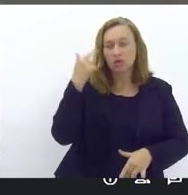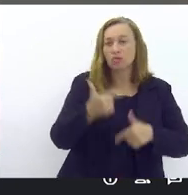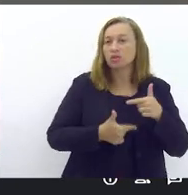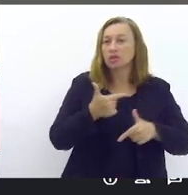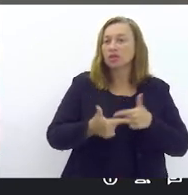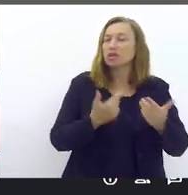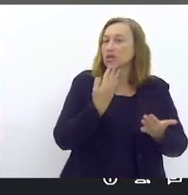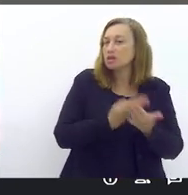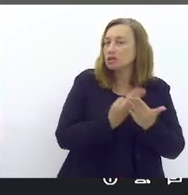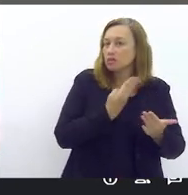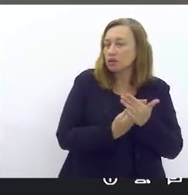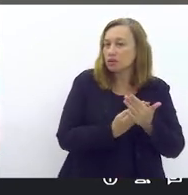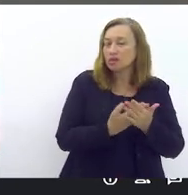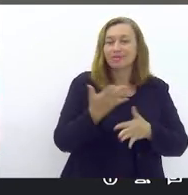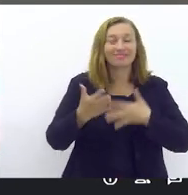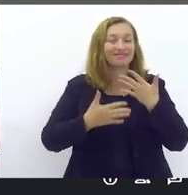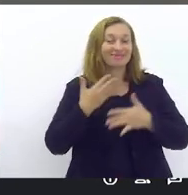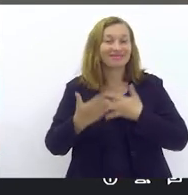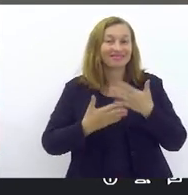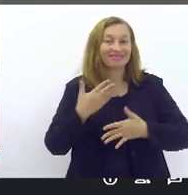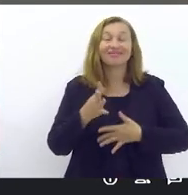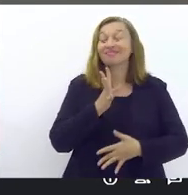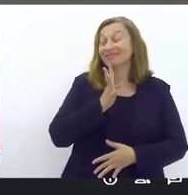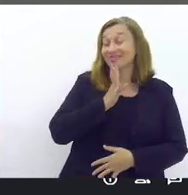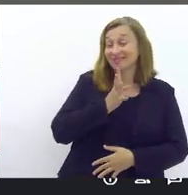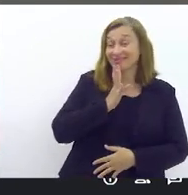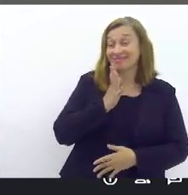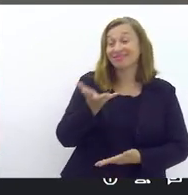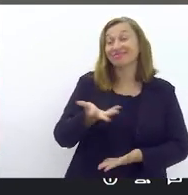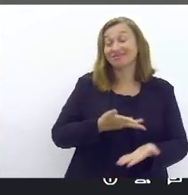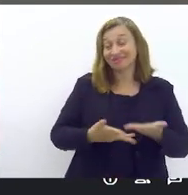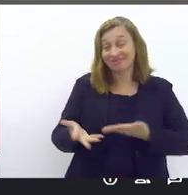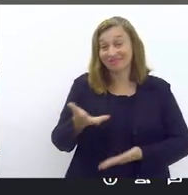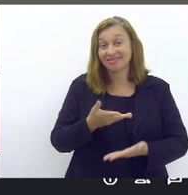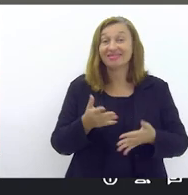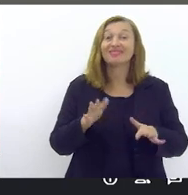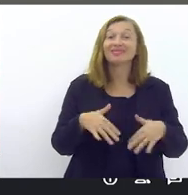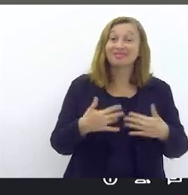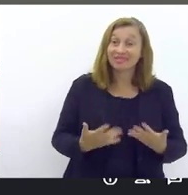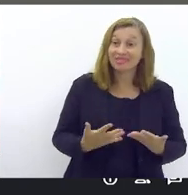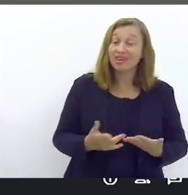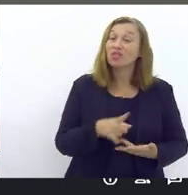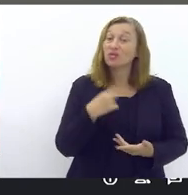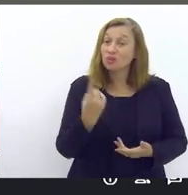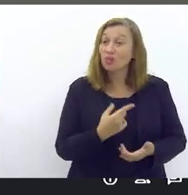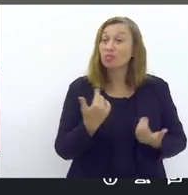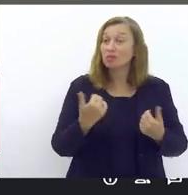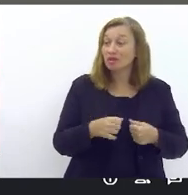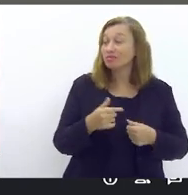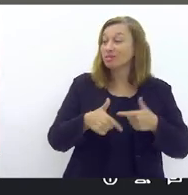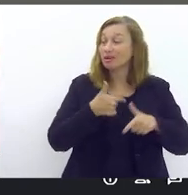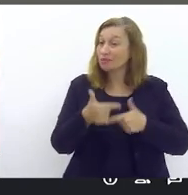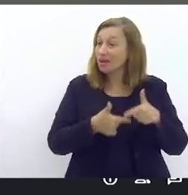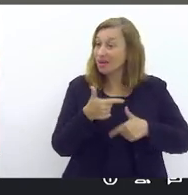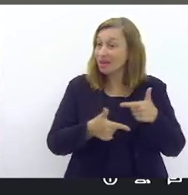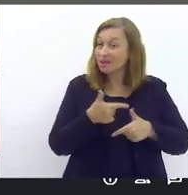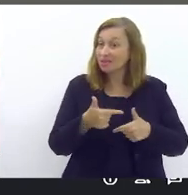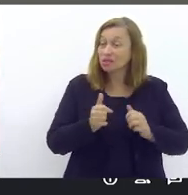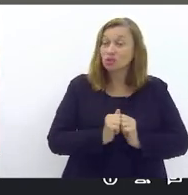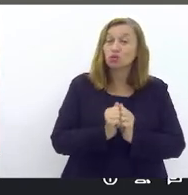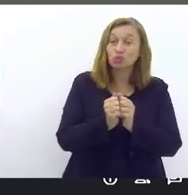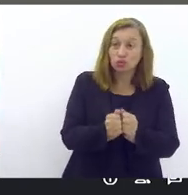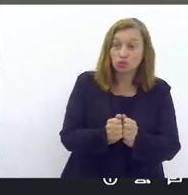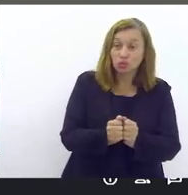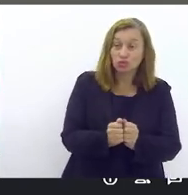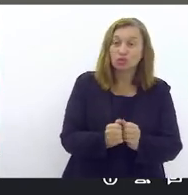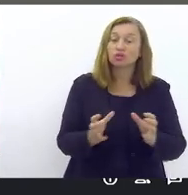que estuda, que se alegra, que se conhece, que estima. Ou seja, nós temos que trabalhar